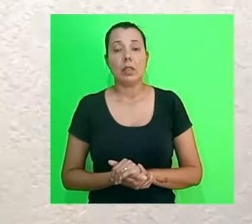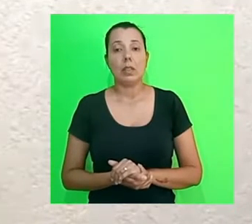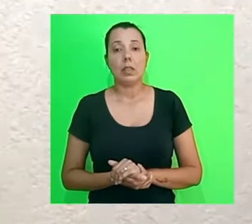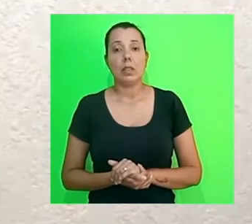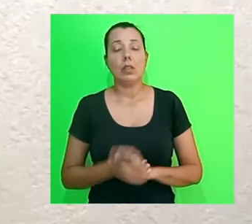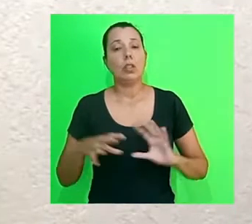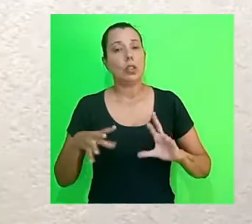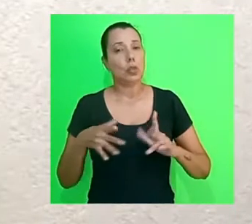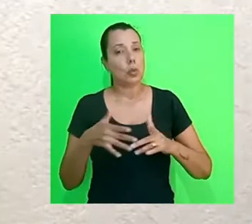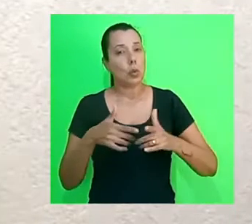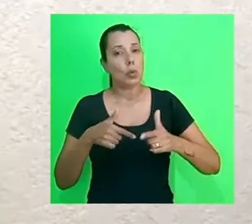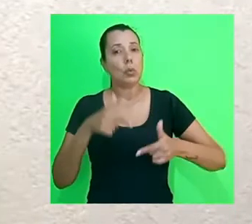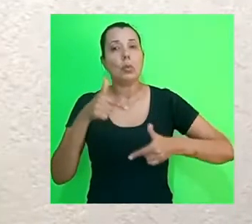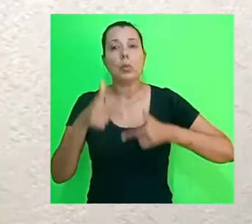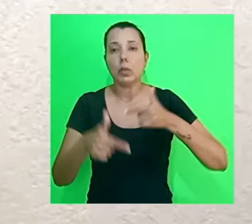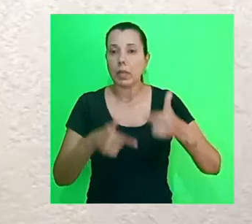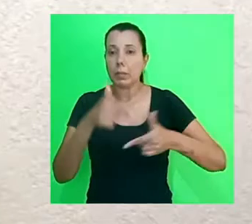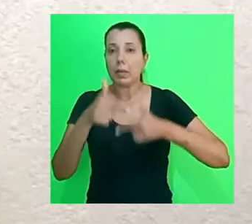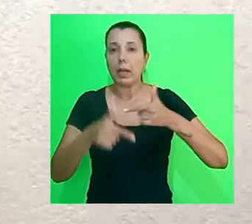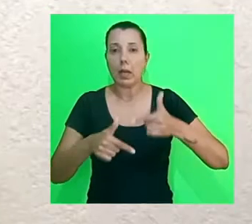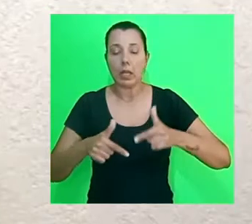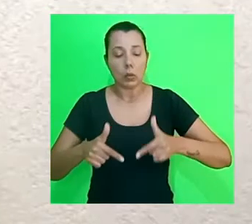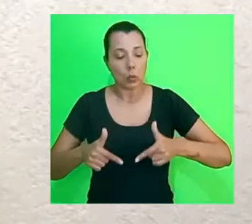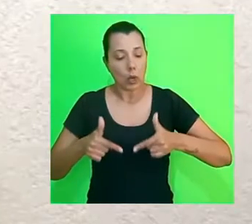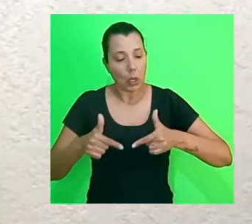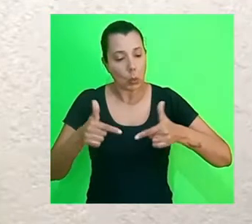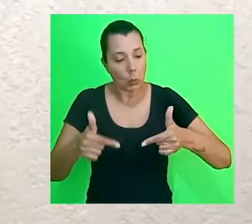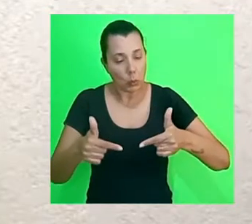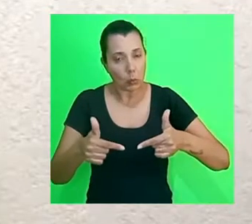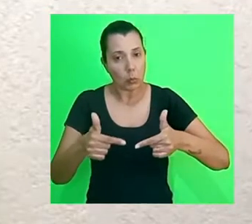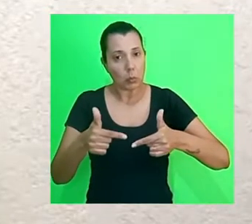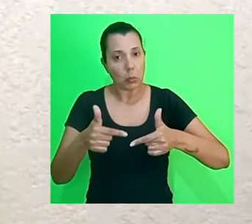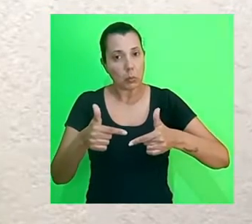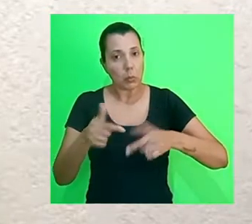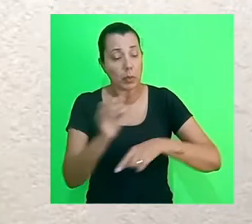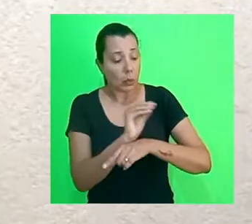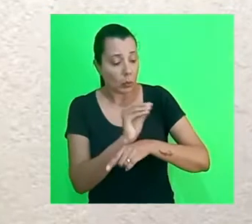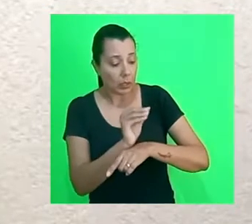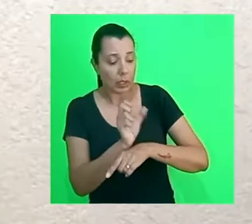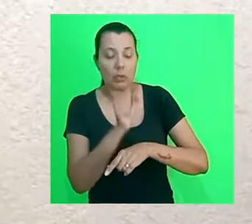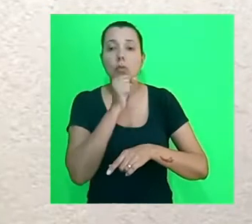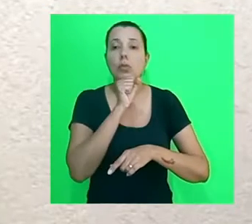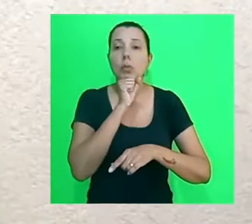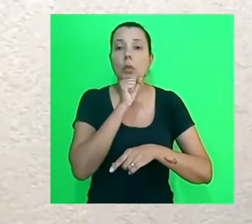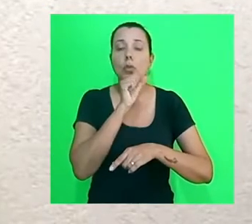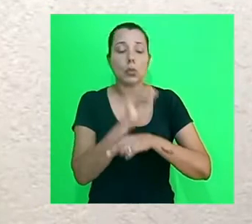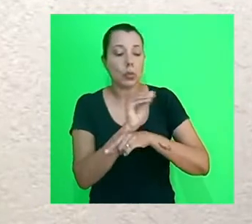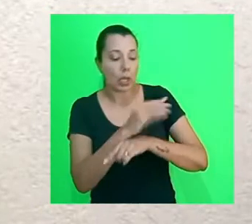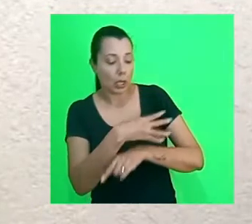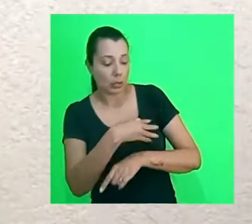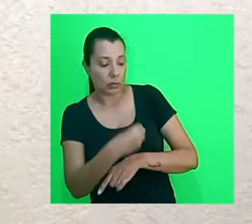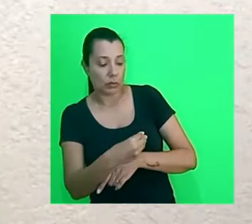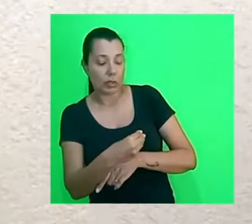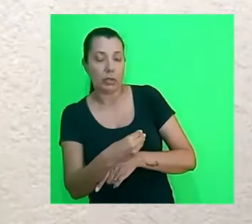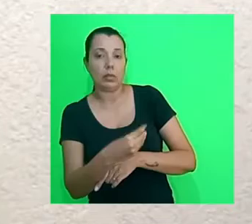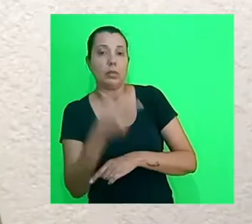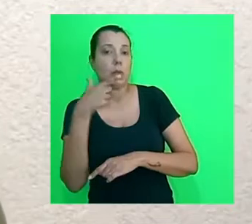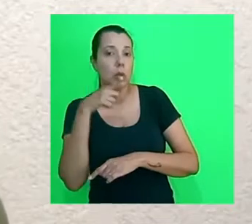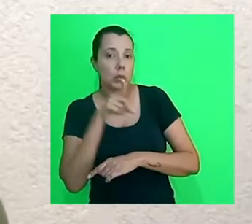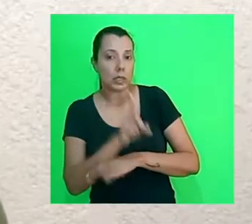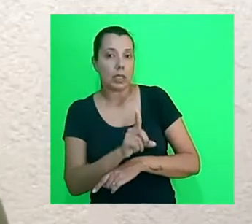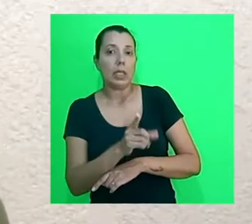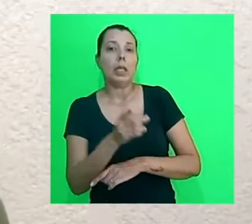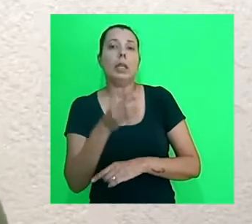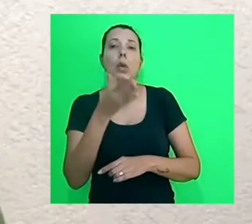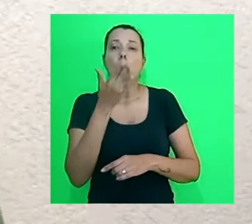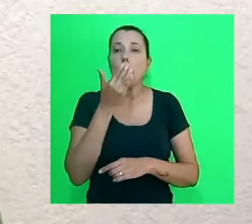de domínio, né, contra afeto, versus afeto. E aí nós, como Sindicato dos Professores, que